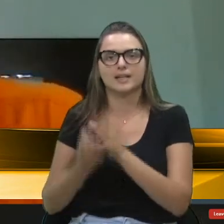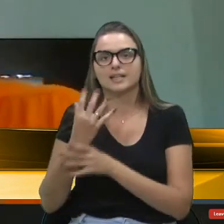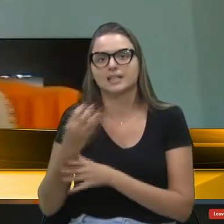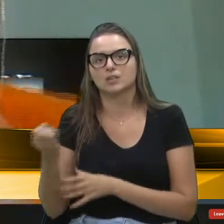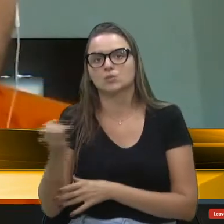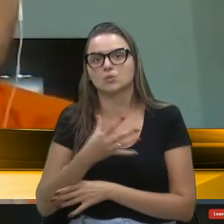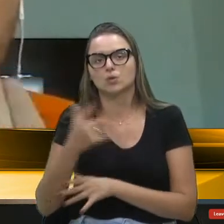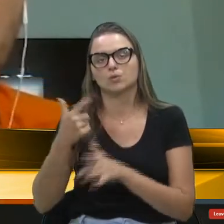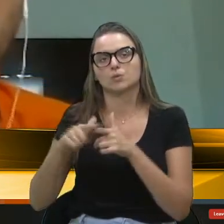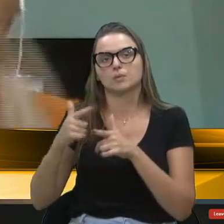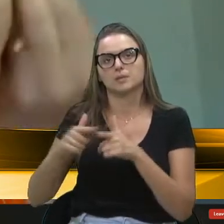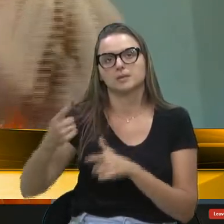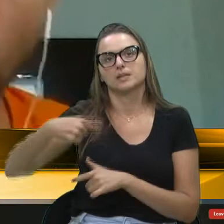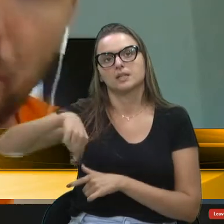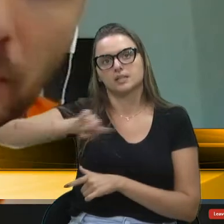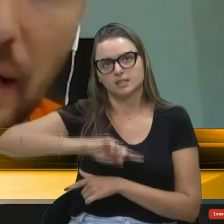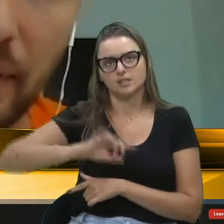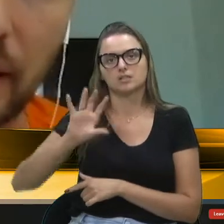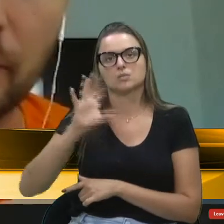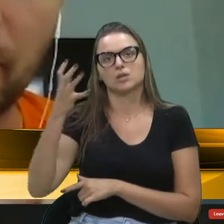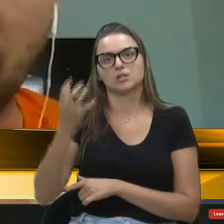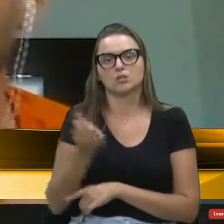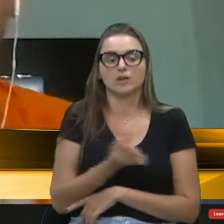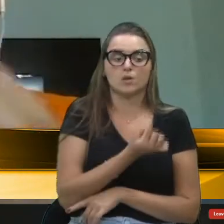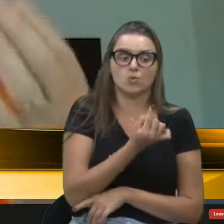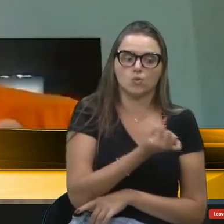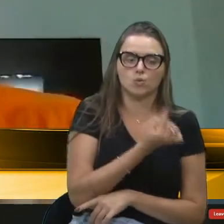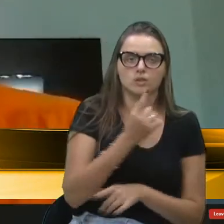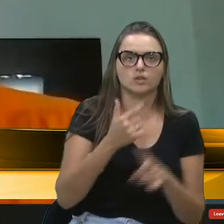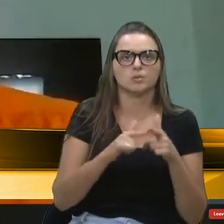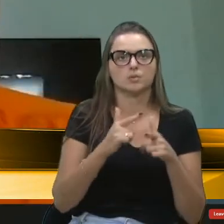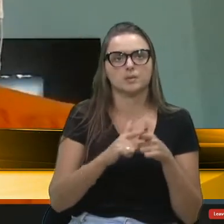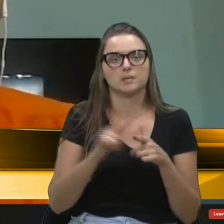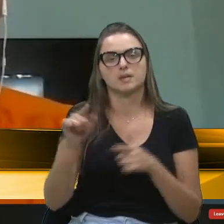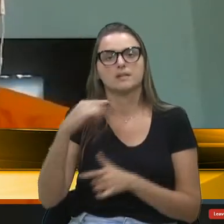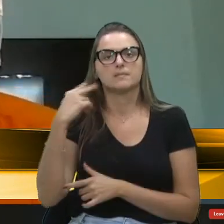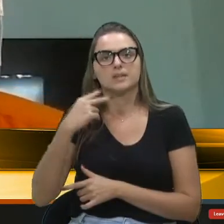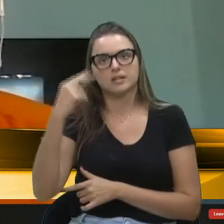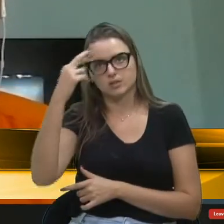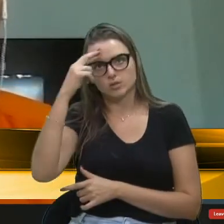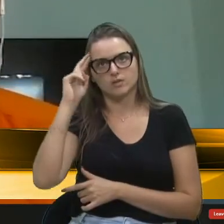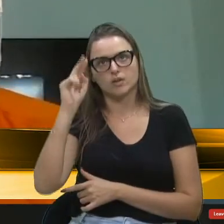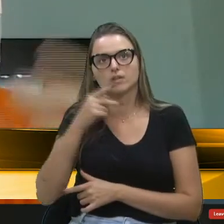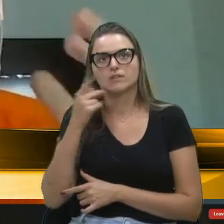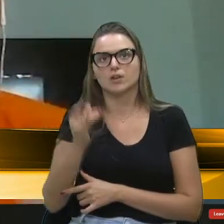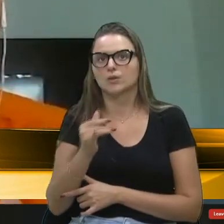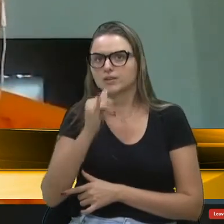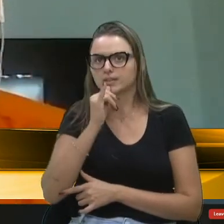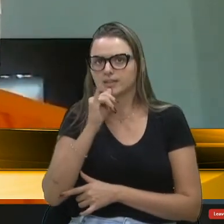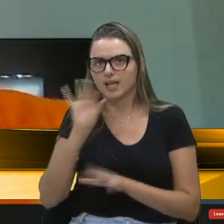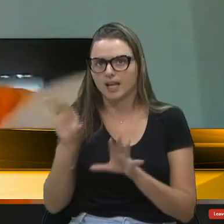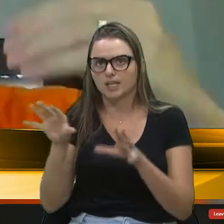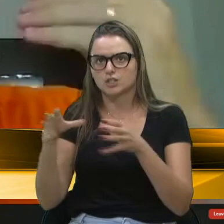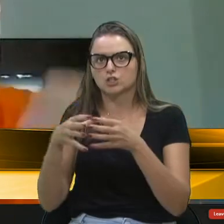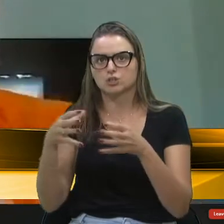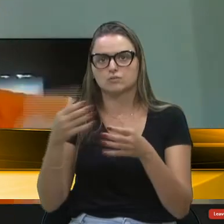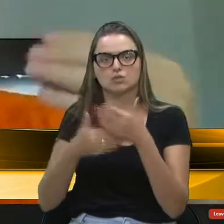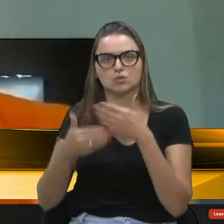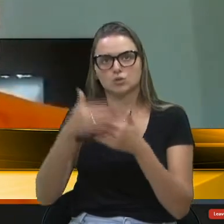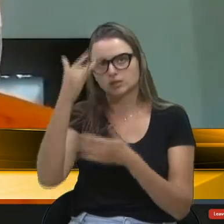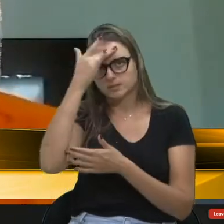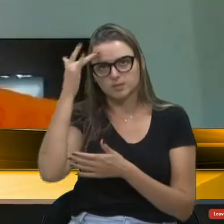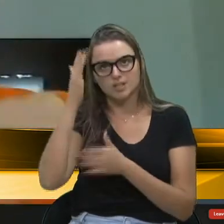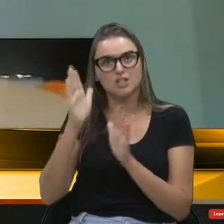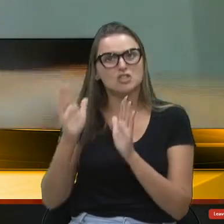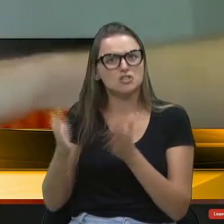problema que nós vamos resolver um problema, né? O vereador Rafael Bueno falou das testagens, volto a lembrar, isso deveria